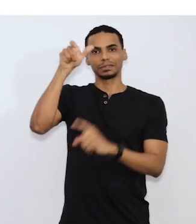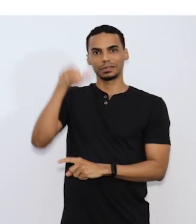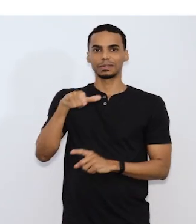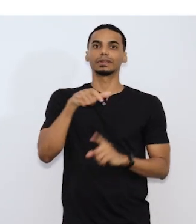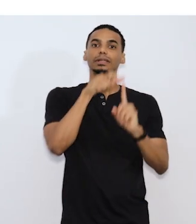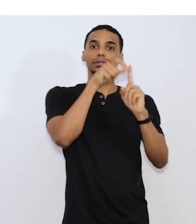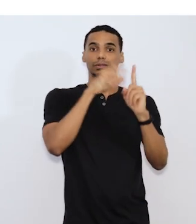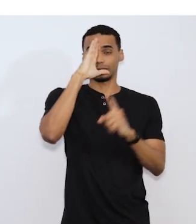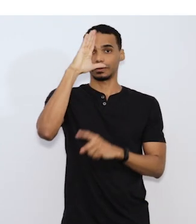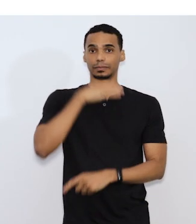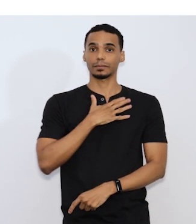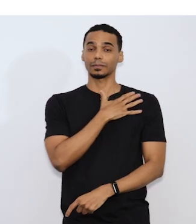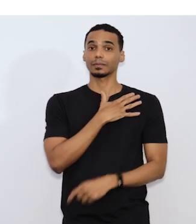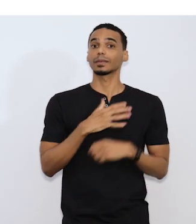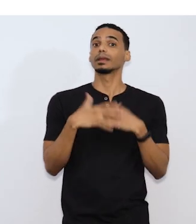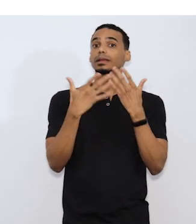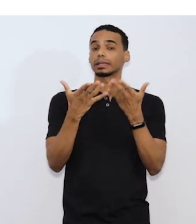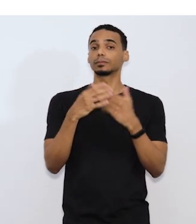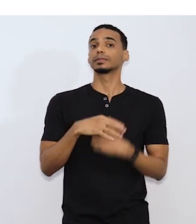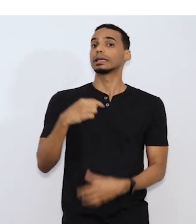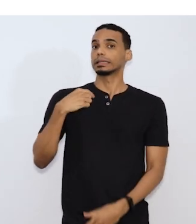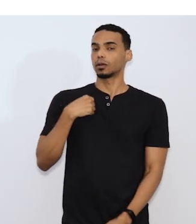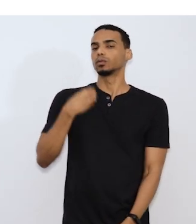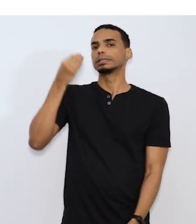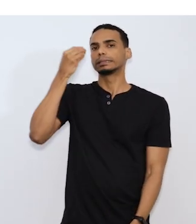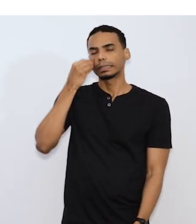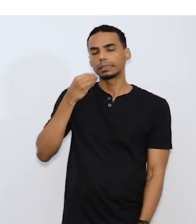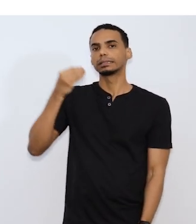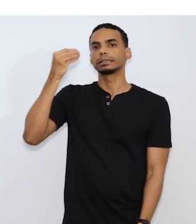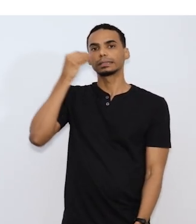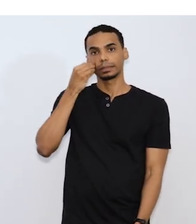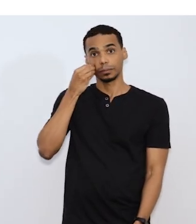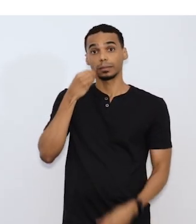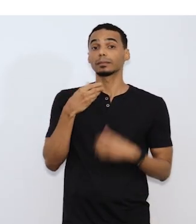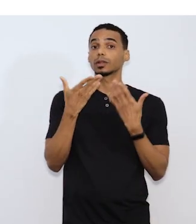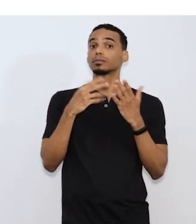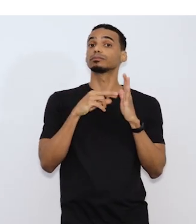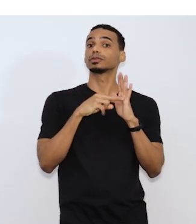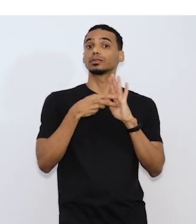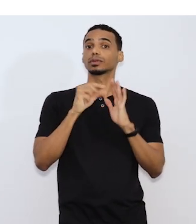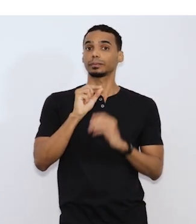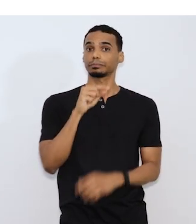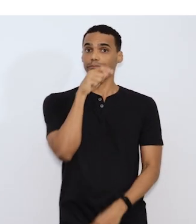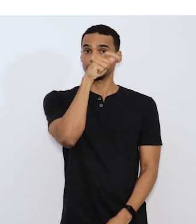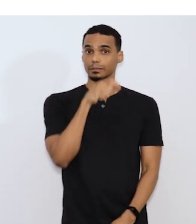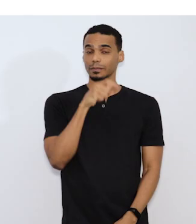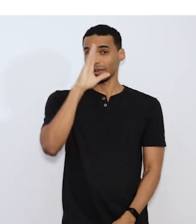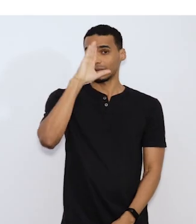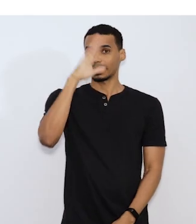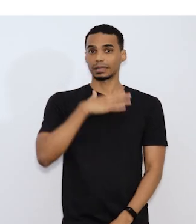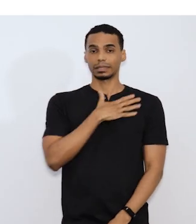No trecho, eu tentei e tentei. Revela que o sargento A,